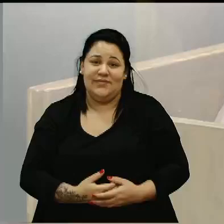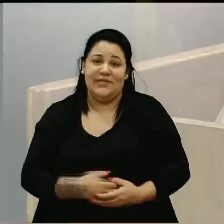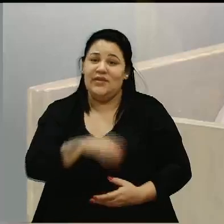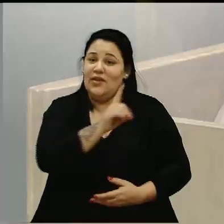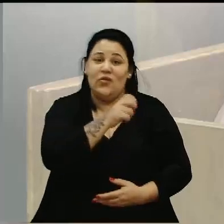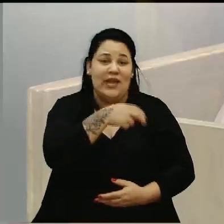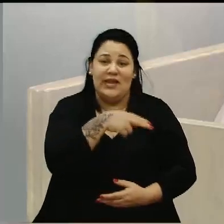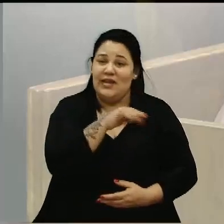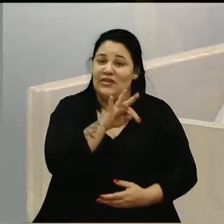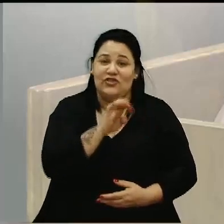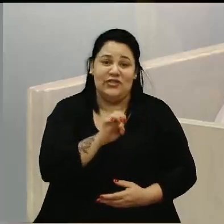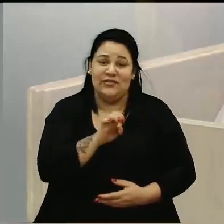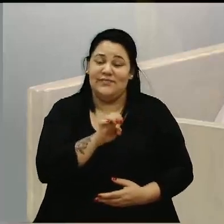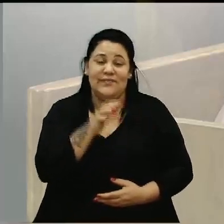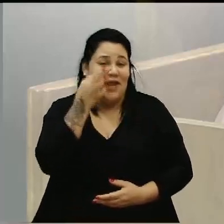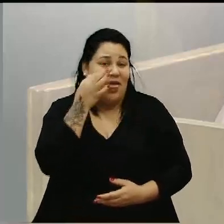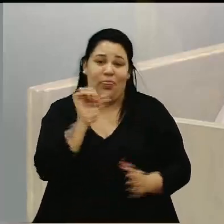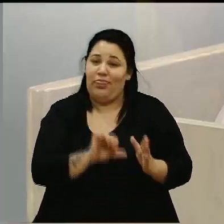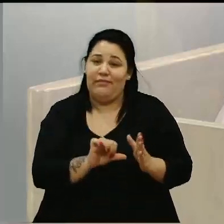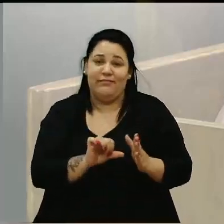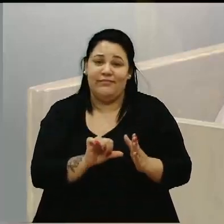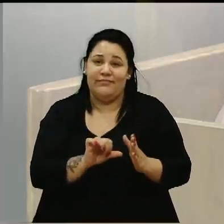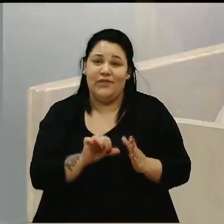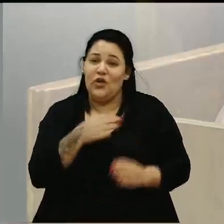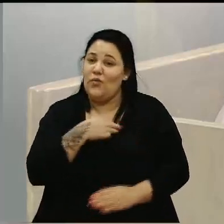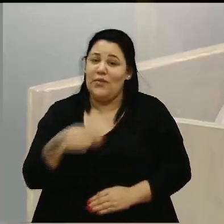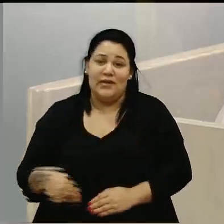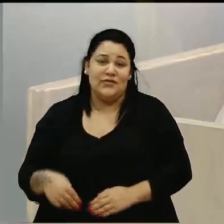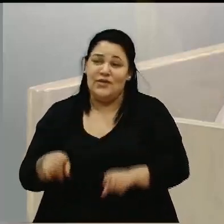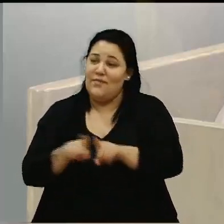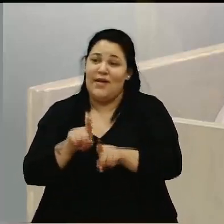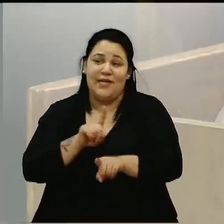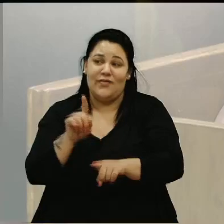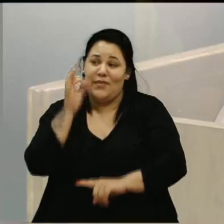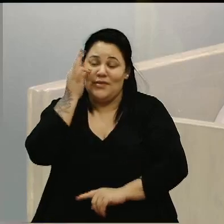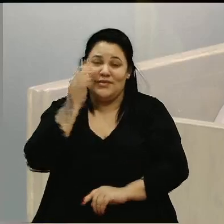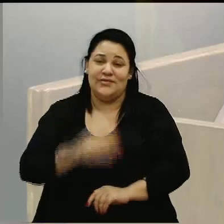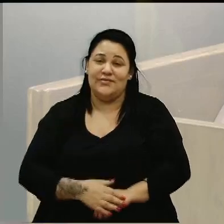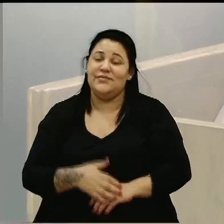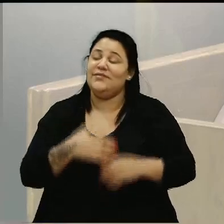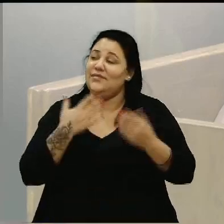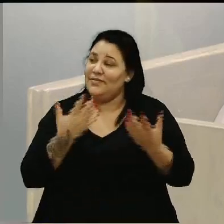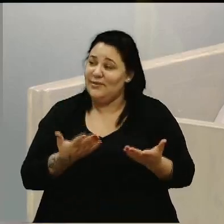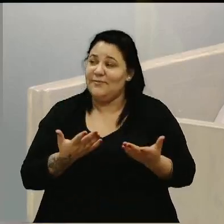DENIT e muito menos o ministro. Então, é uma falta de...